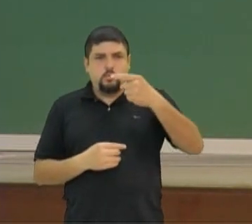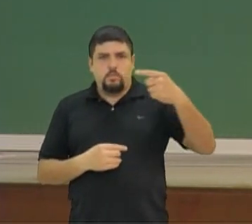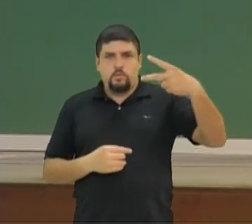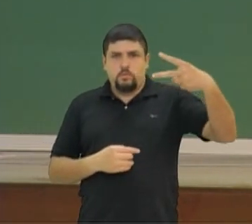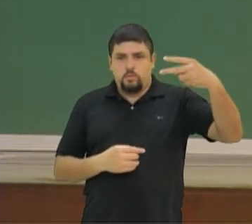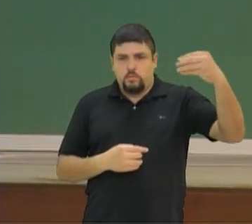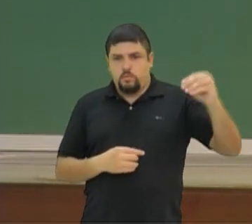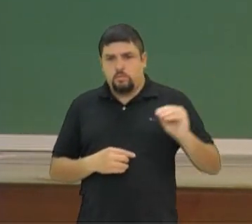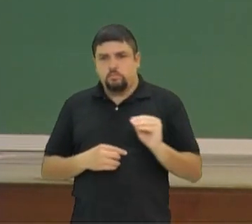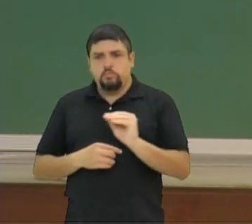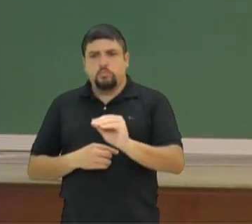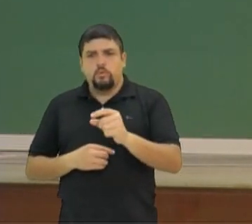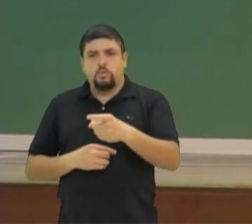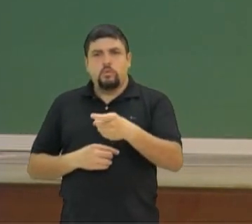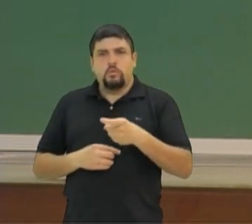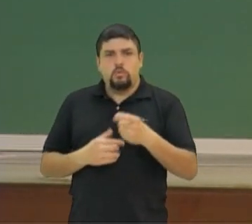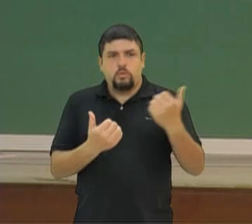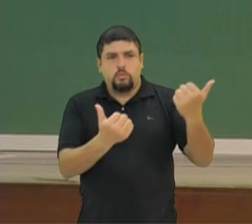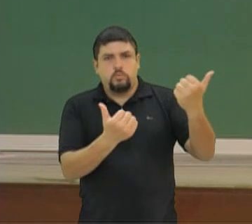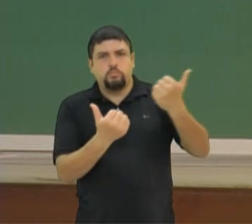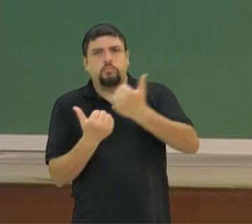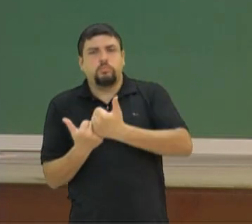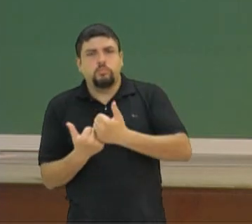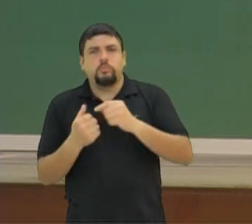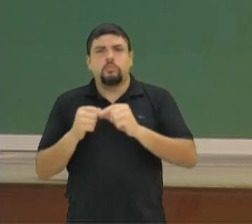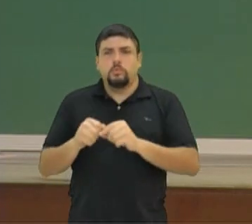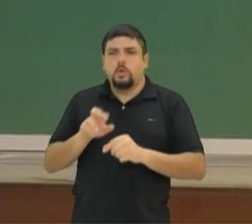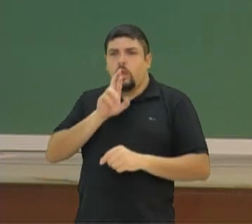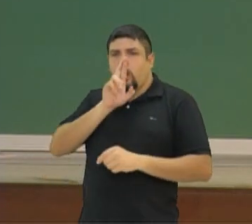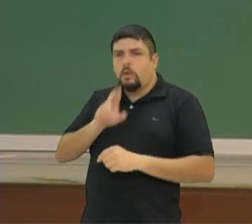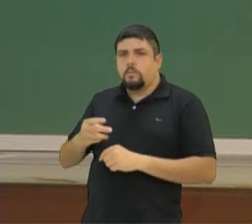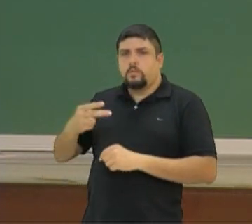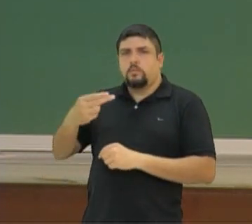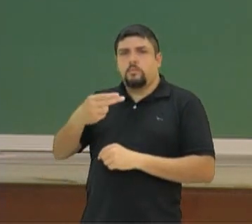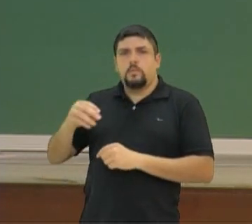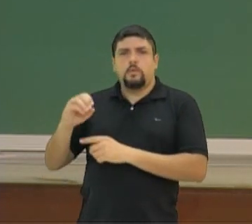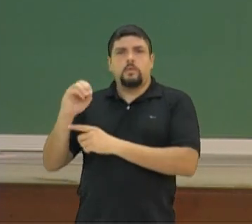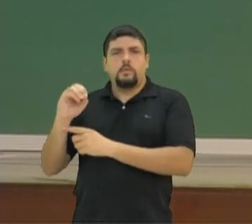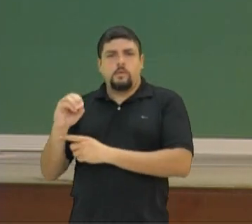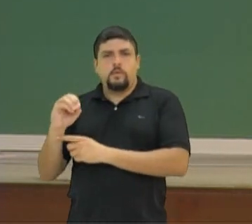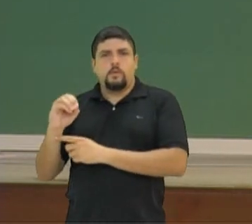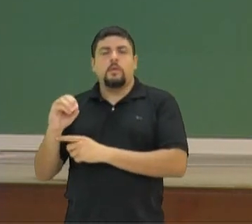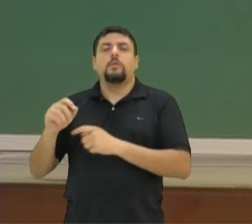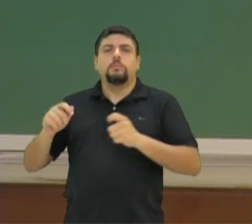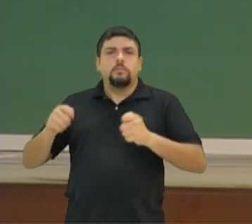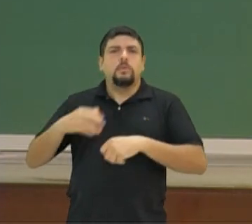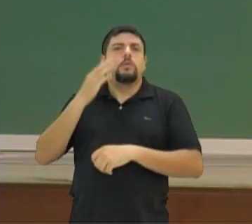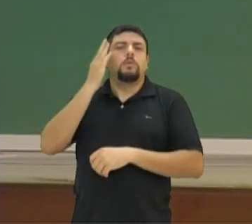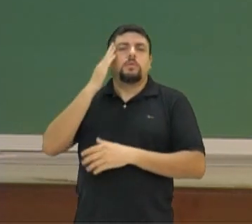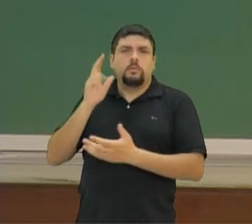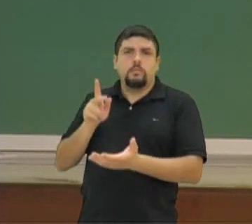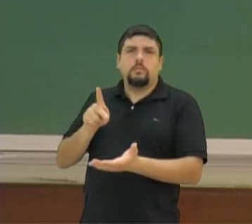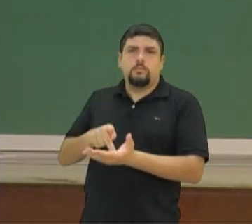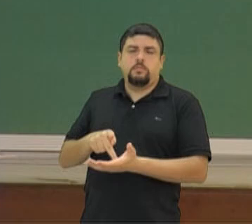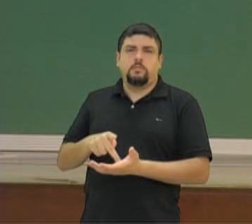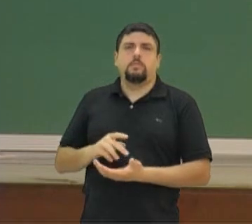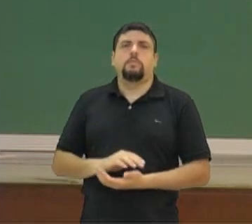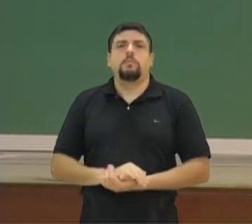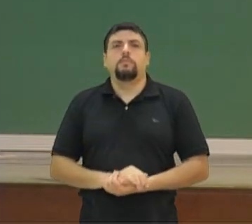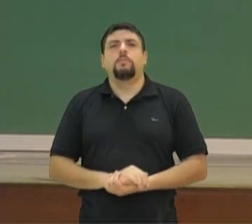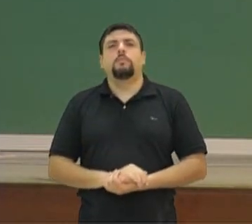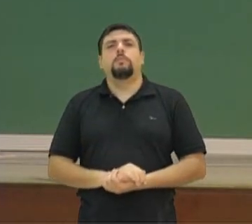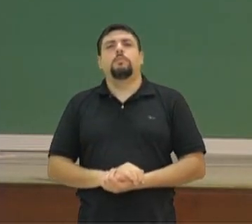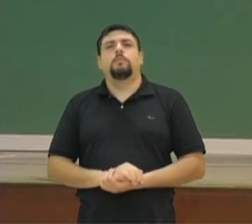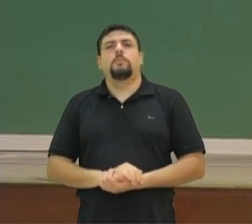raiz. É como se eu fosse extrair só a solução dessa equação, x mais 2. Qual é a raiz de x mais 2? X igual a menos